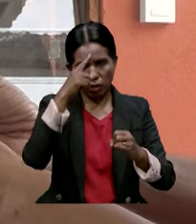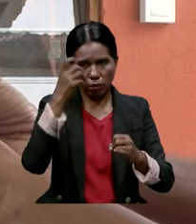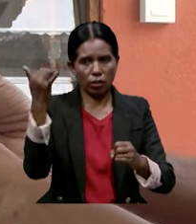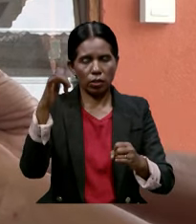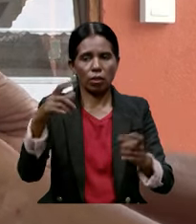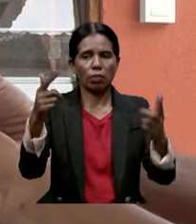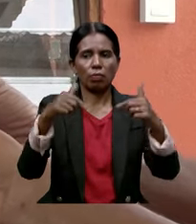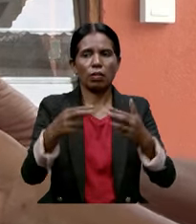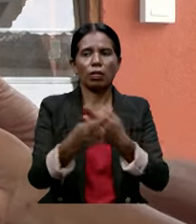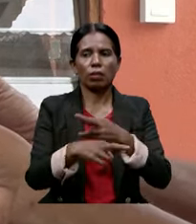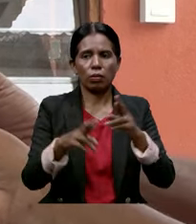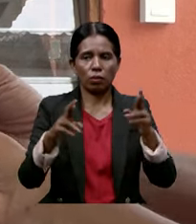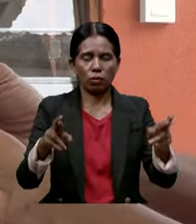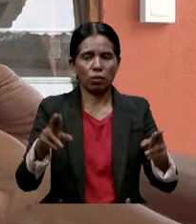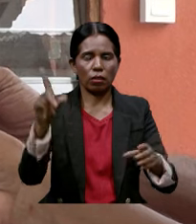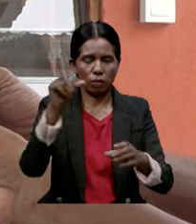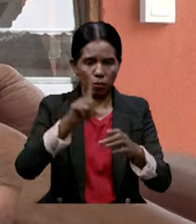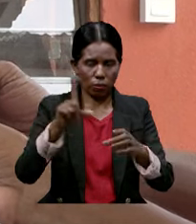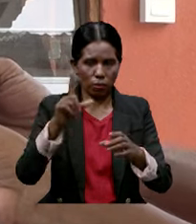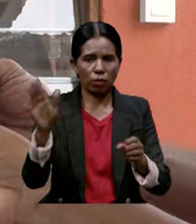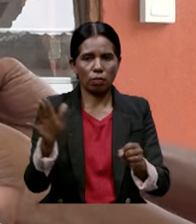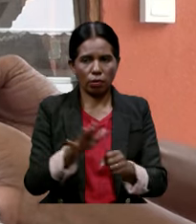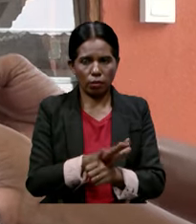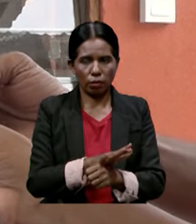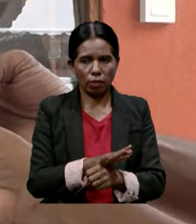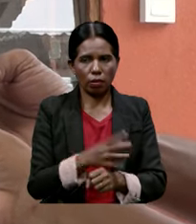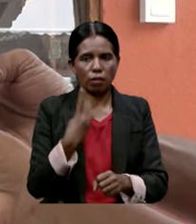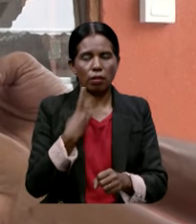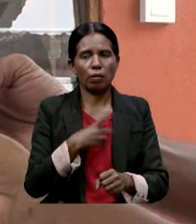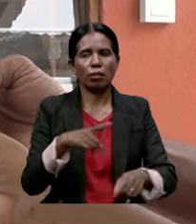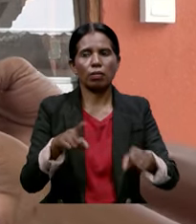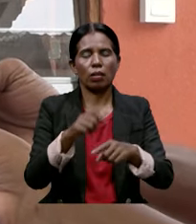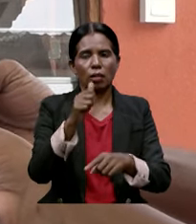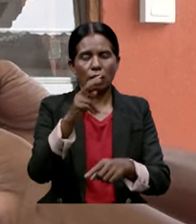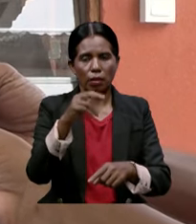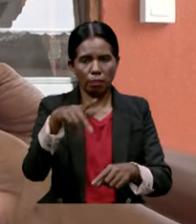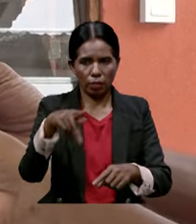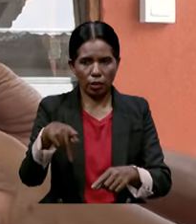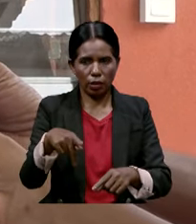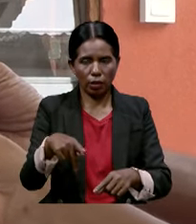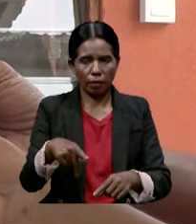mais o resultado do laboratório completo, então, a mim, no da ANP, autoridade, ia dever para ato,